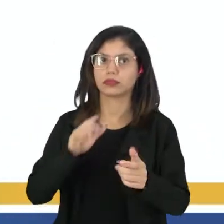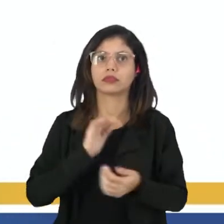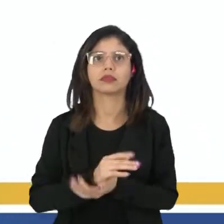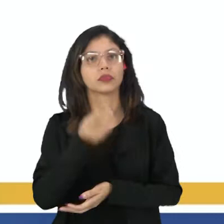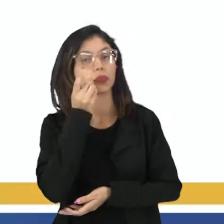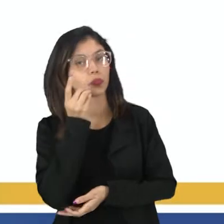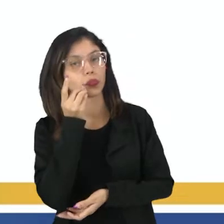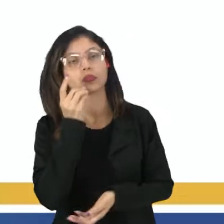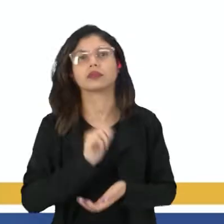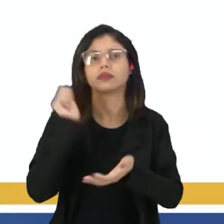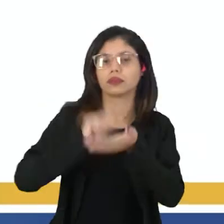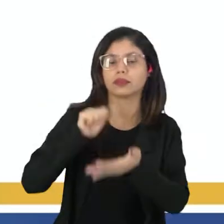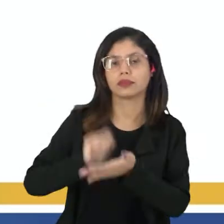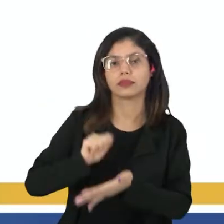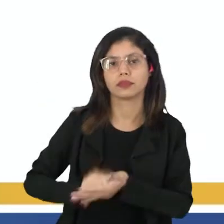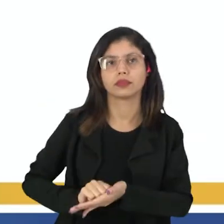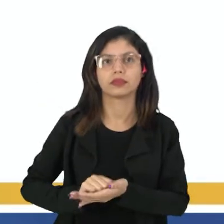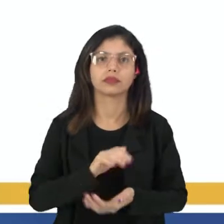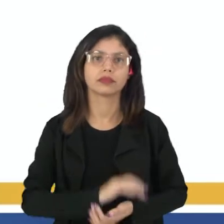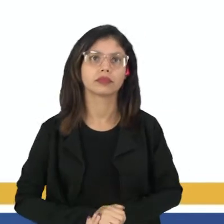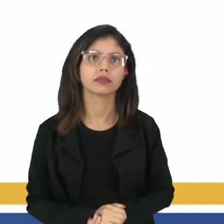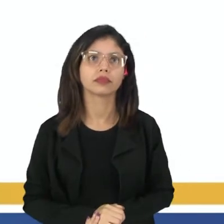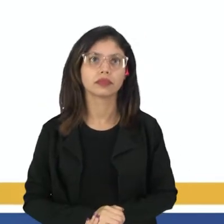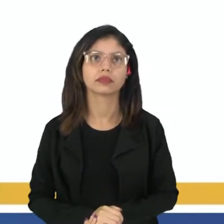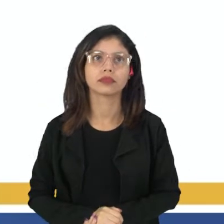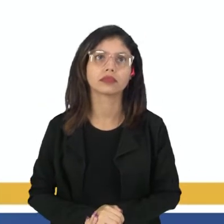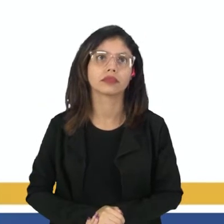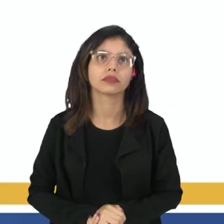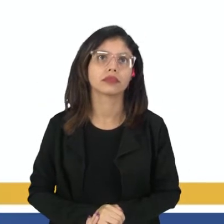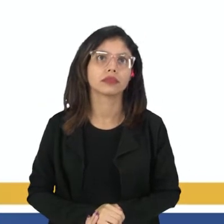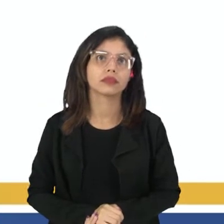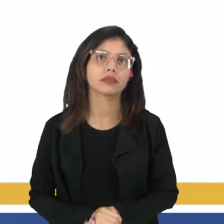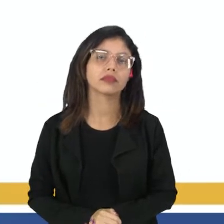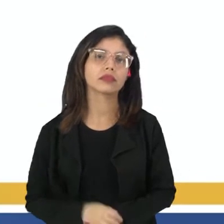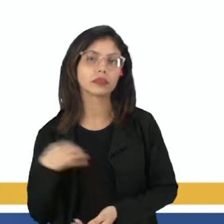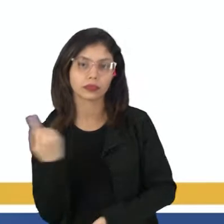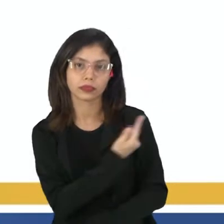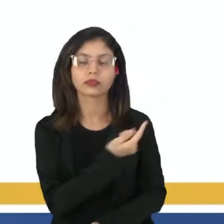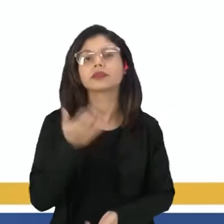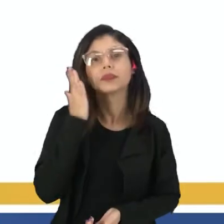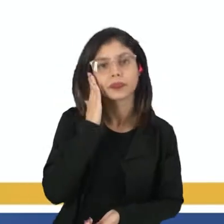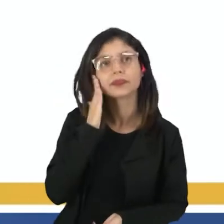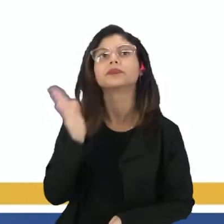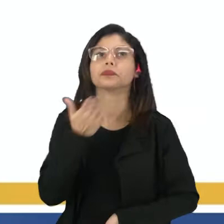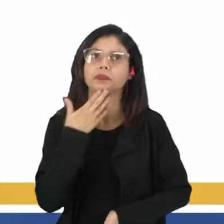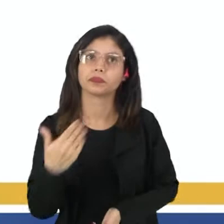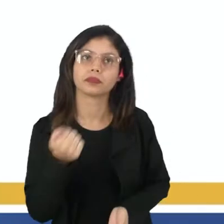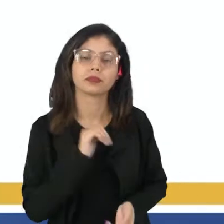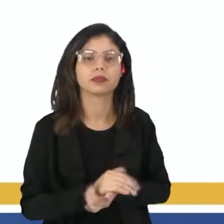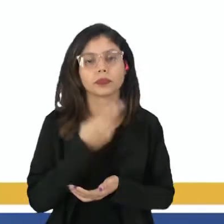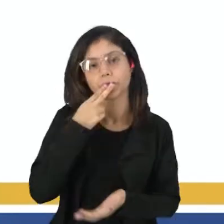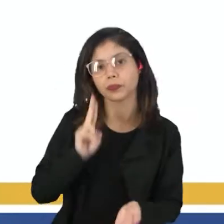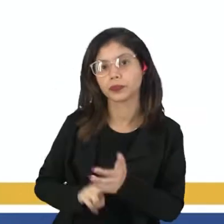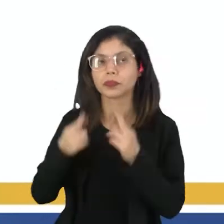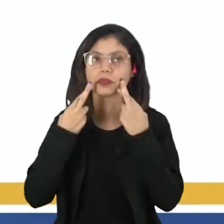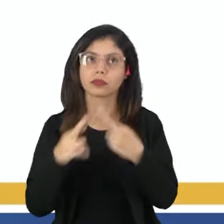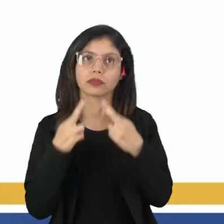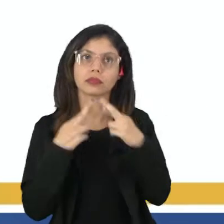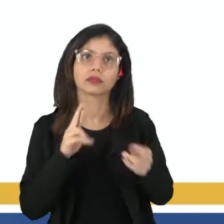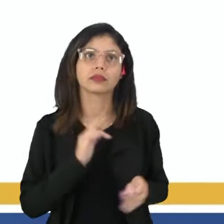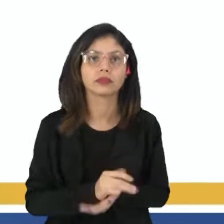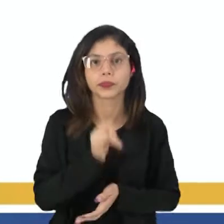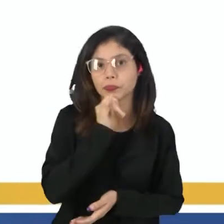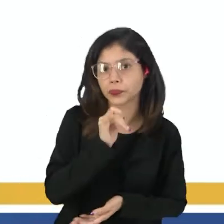remetente, local, data e assinatura. Para a gente poder entender um pouquinho a carta de reclamação, a gente vai usar